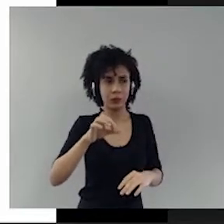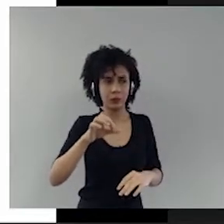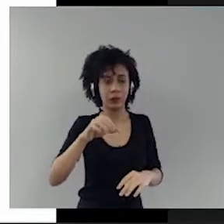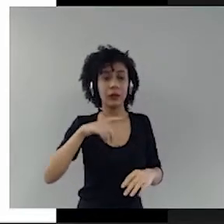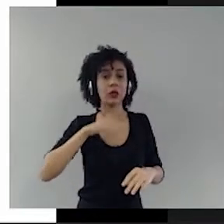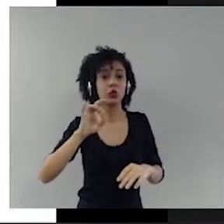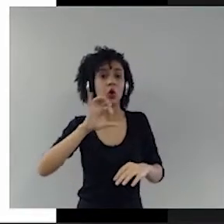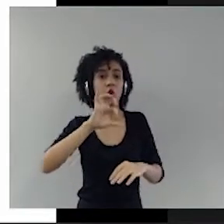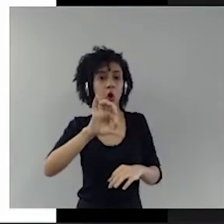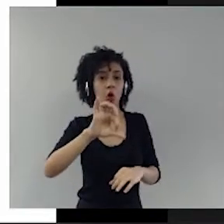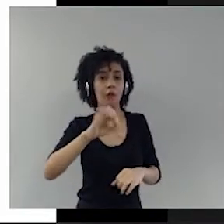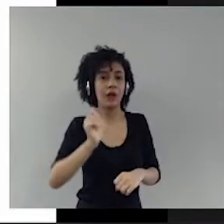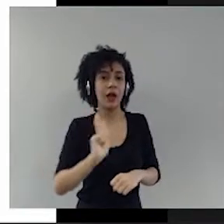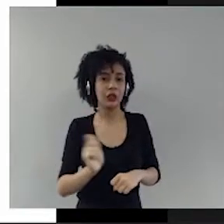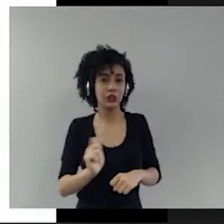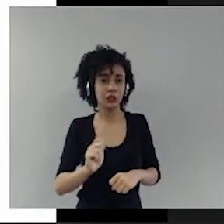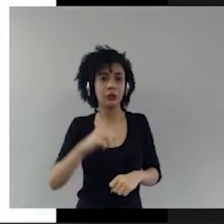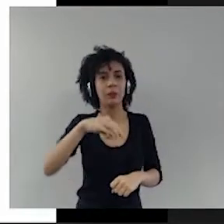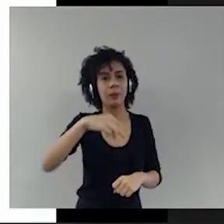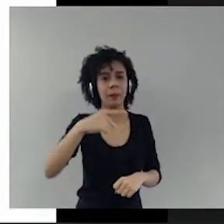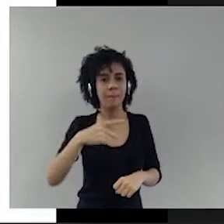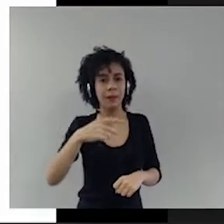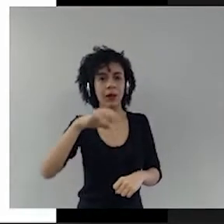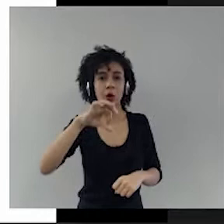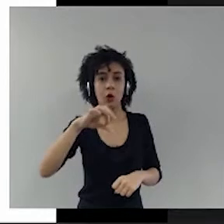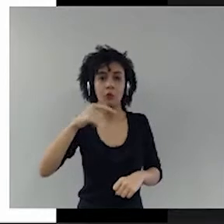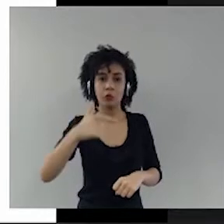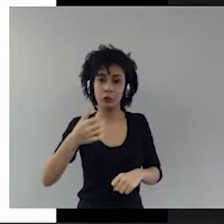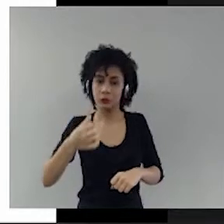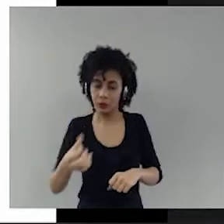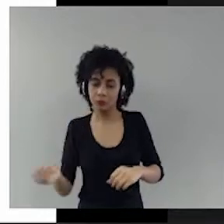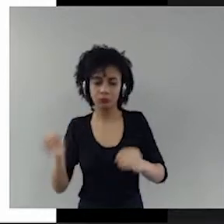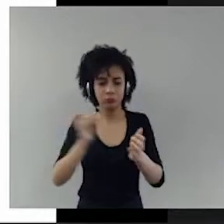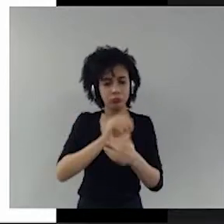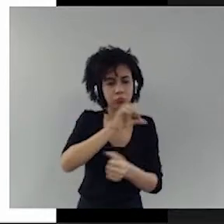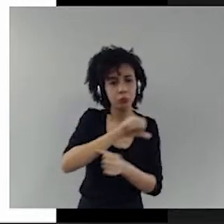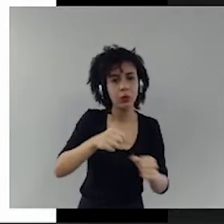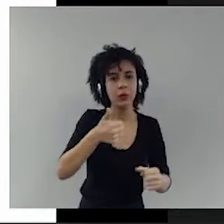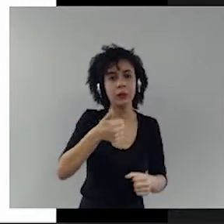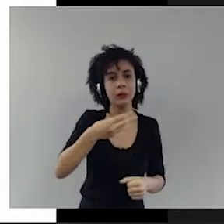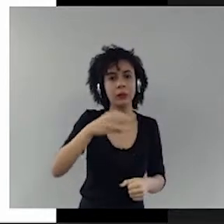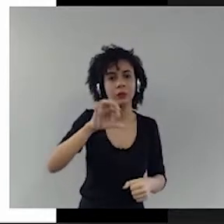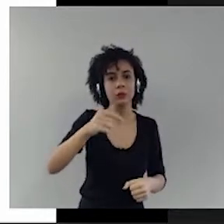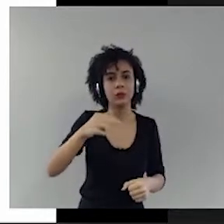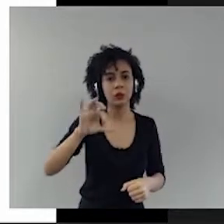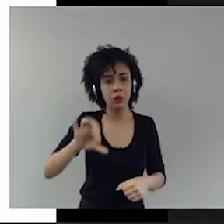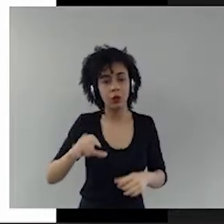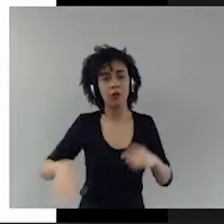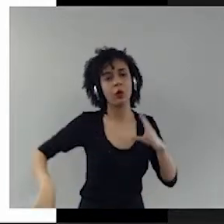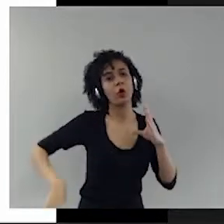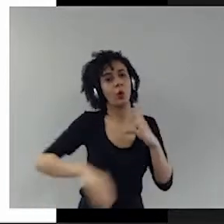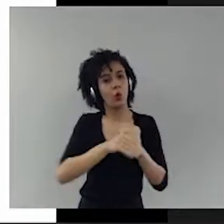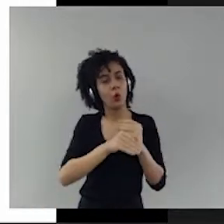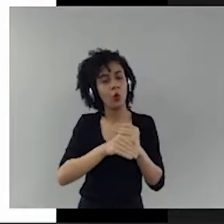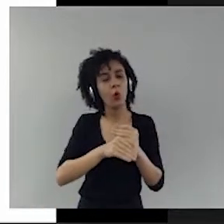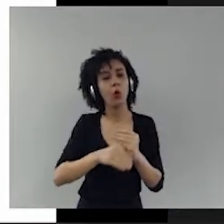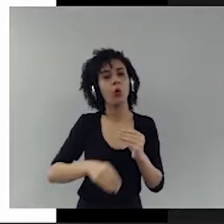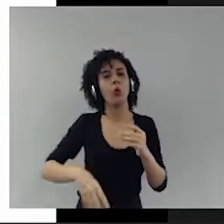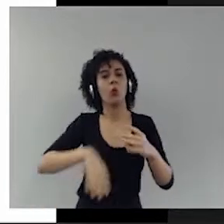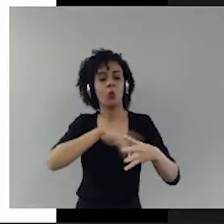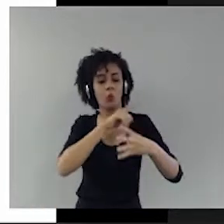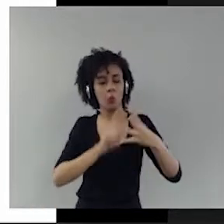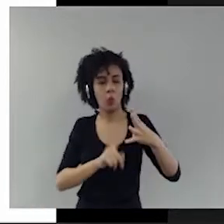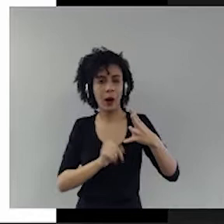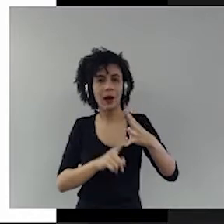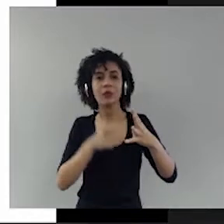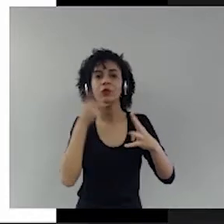nove artigos a mp 926 alterou a 13979 incluiu aí no início artigo